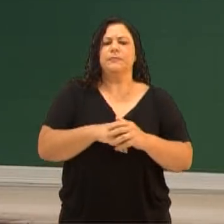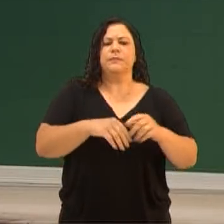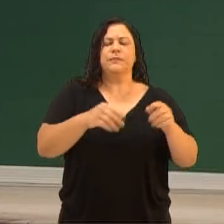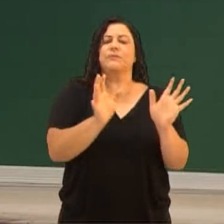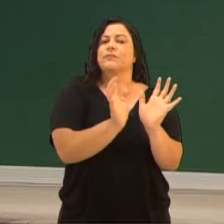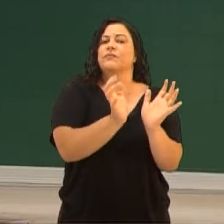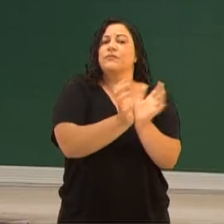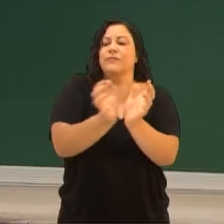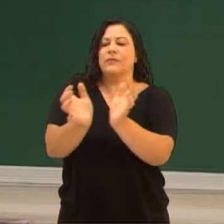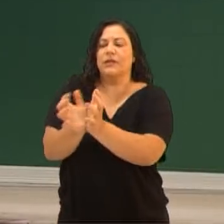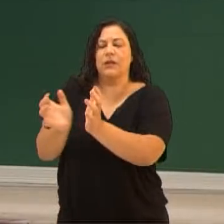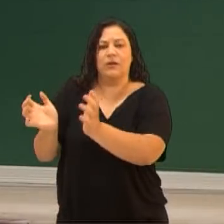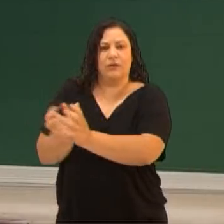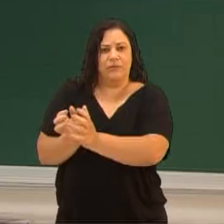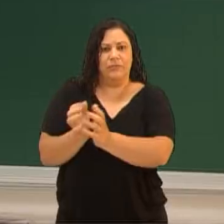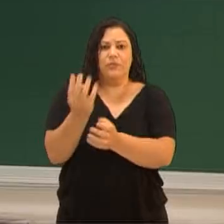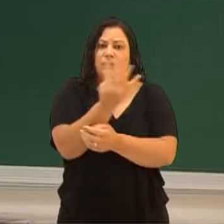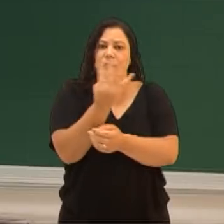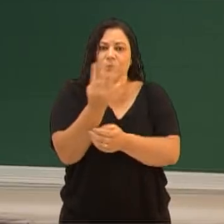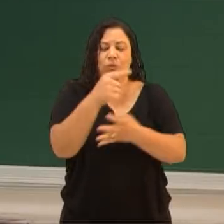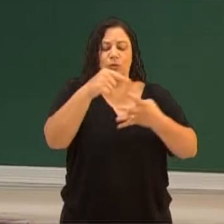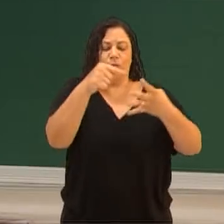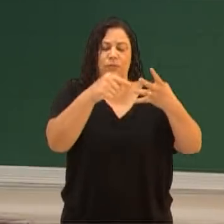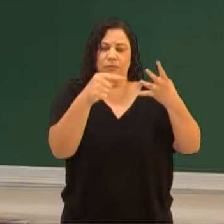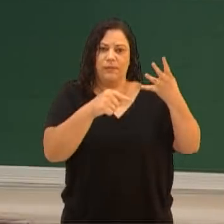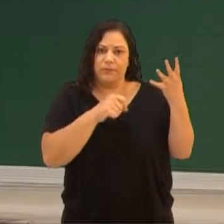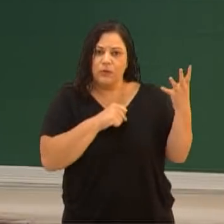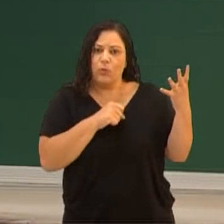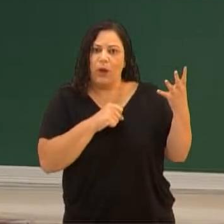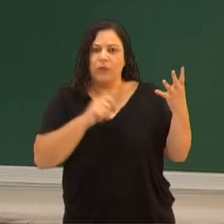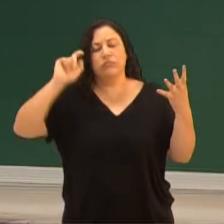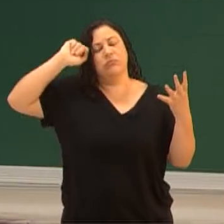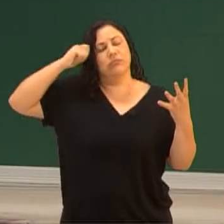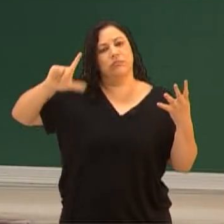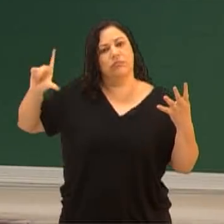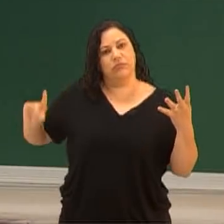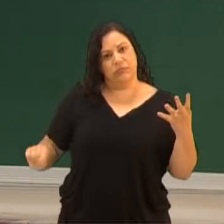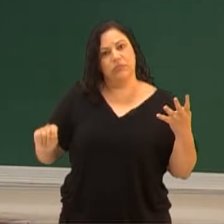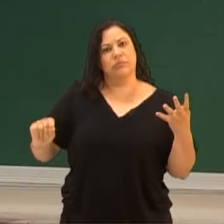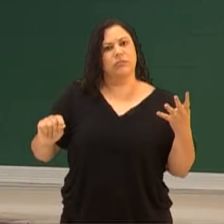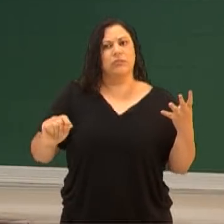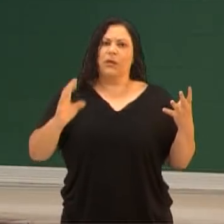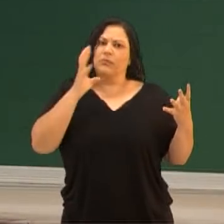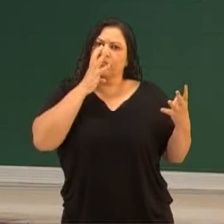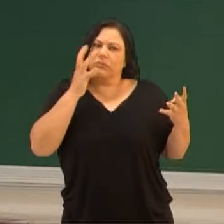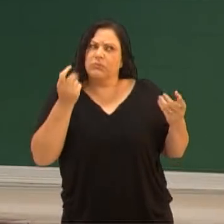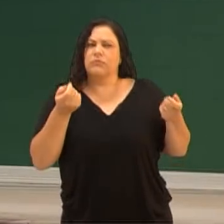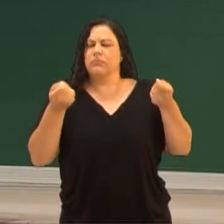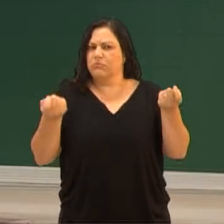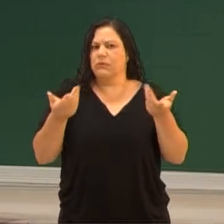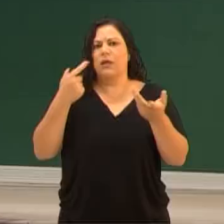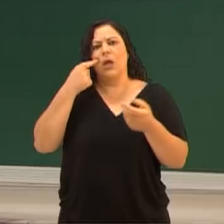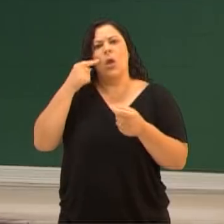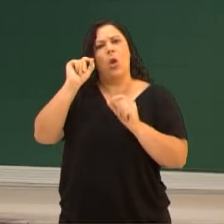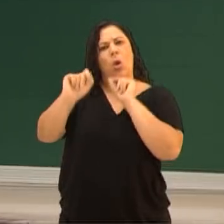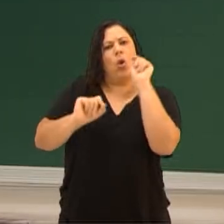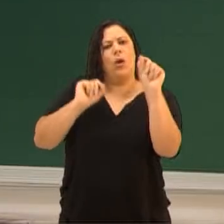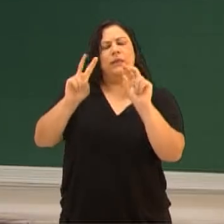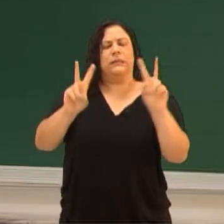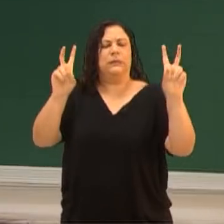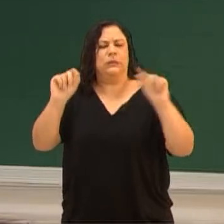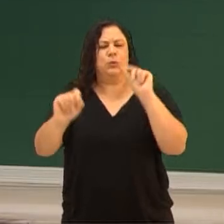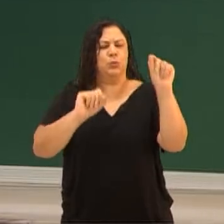4 setores. A África, né, tem, surpreendentemente, aí a gente desmistificou essa imagem que nós temos do